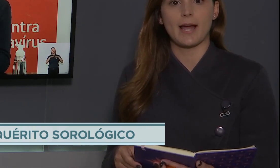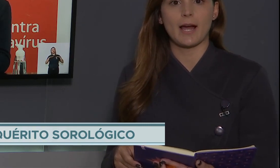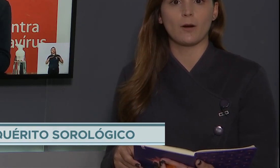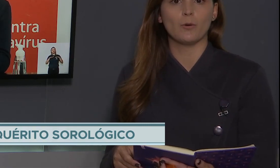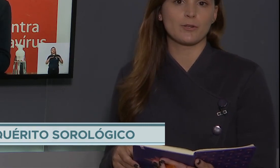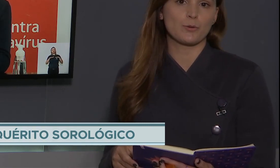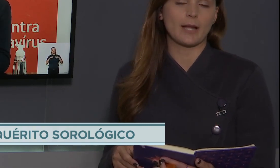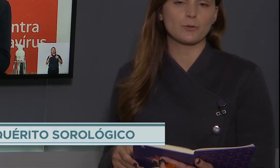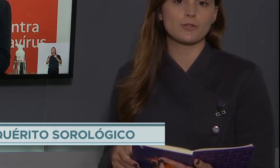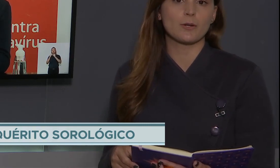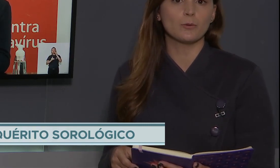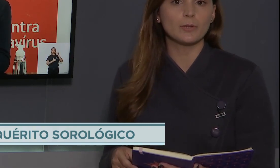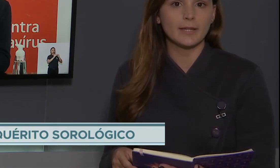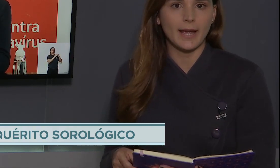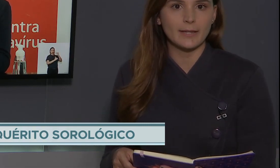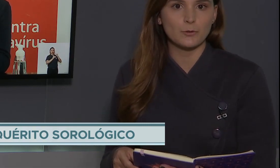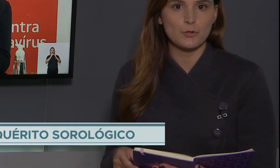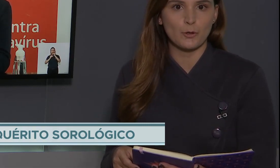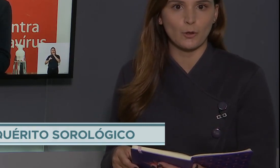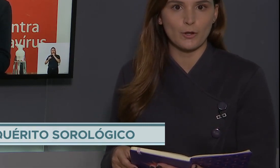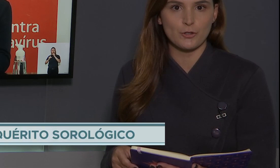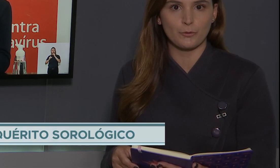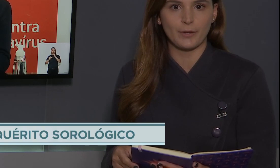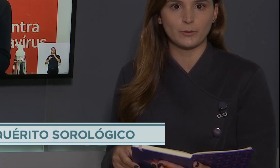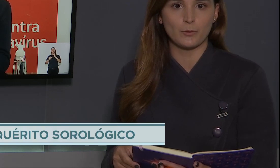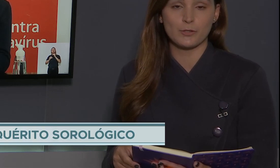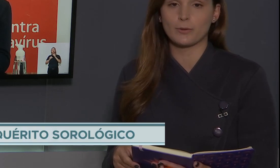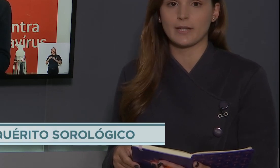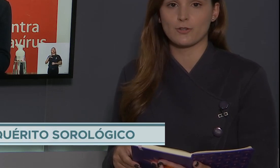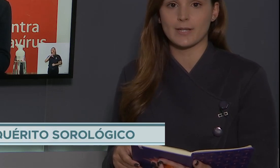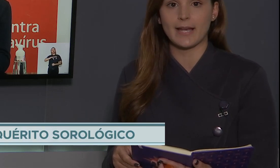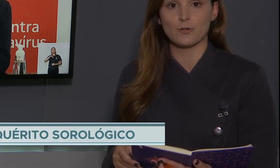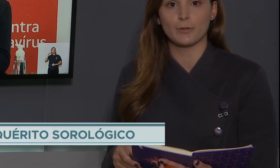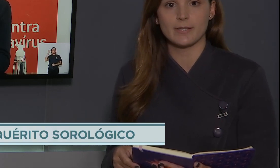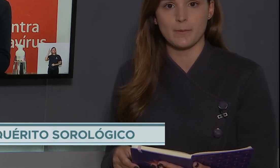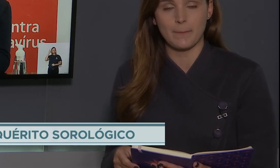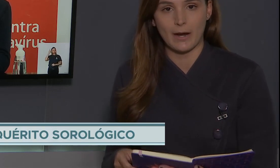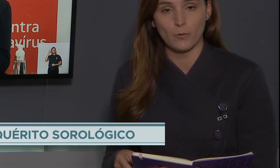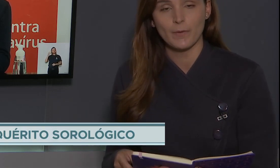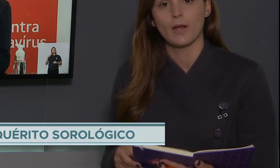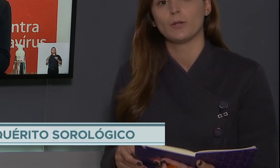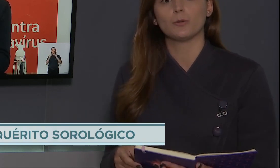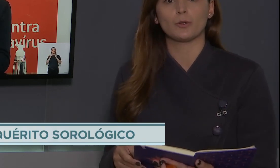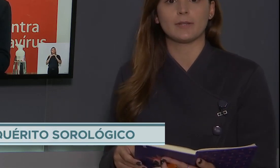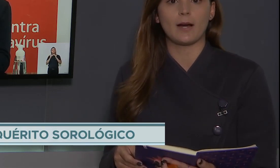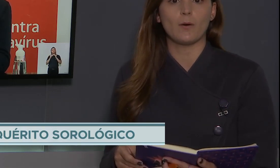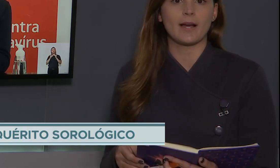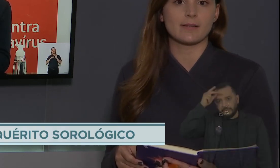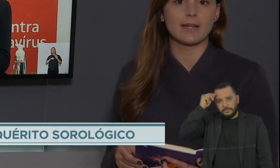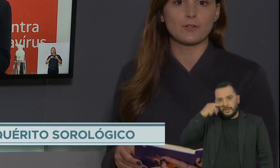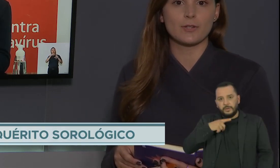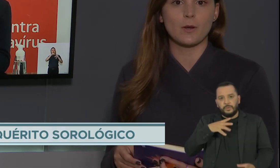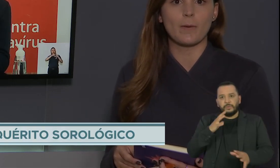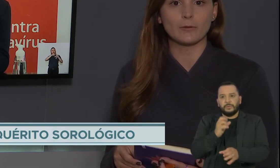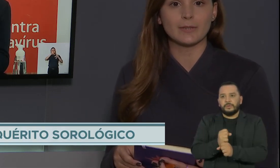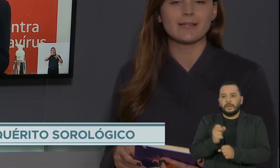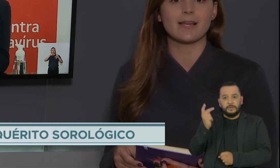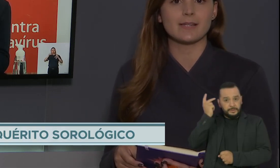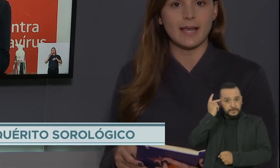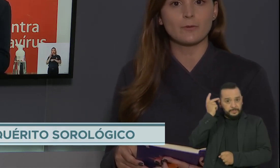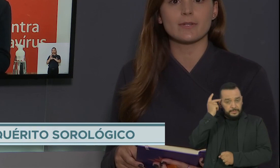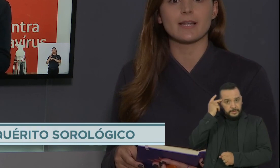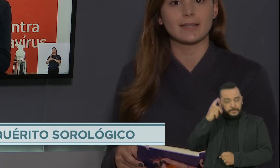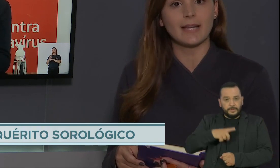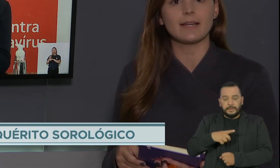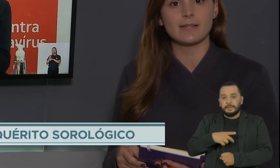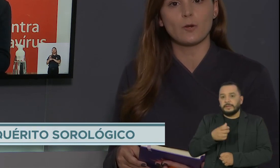de anunciar o resultado do segundo inquérito sorológico feito com estudantes da rede municipal. No total, a cidade de São Paulo tem